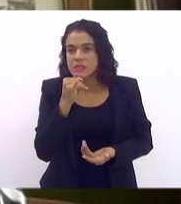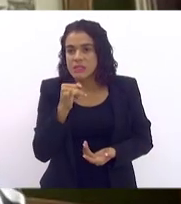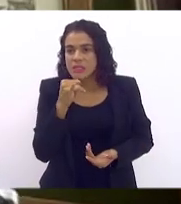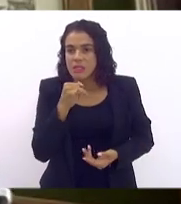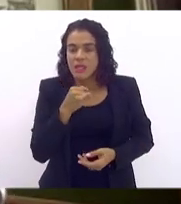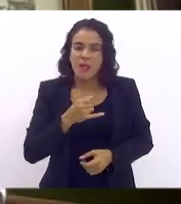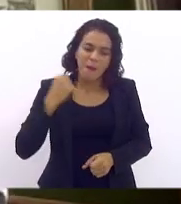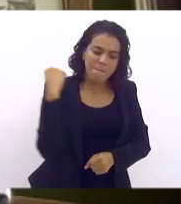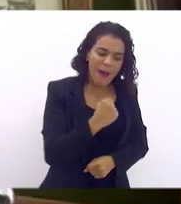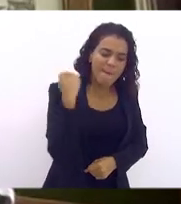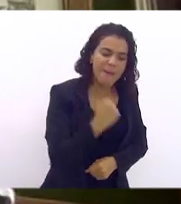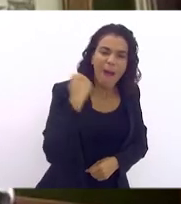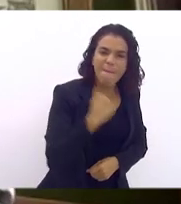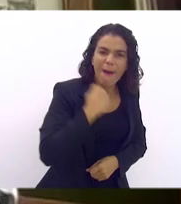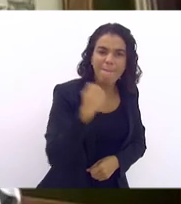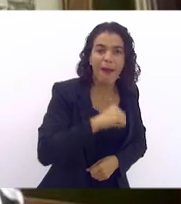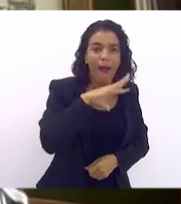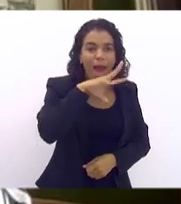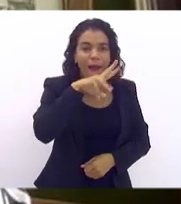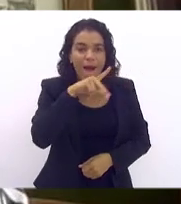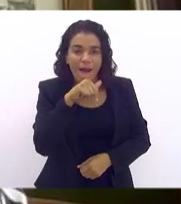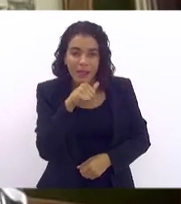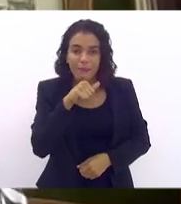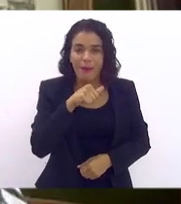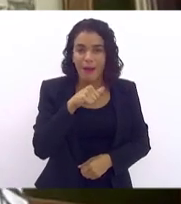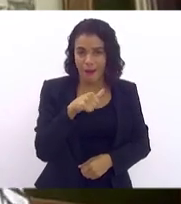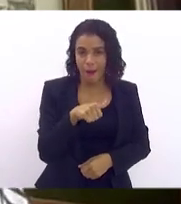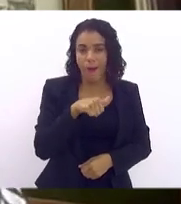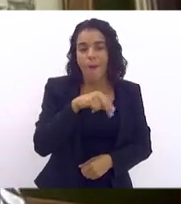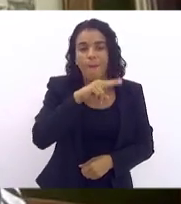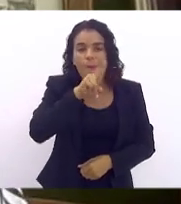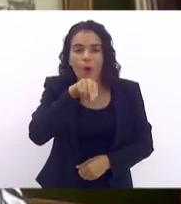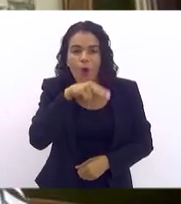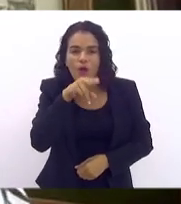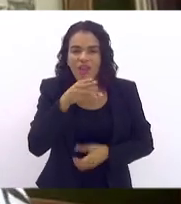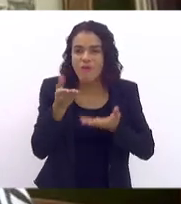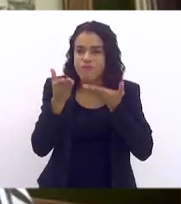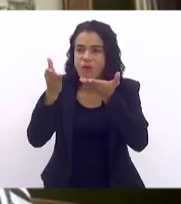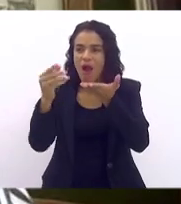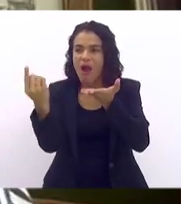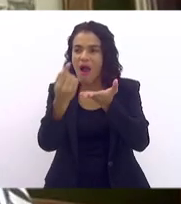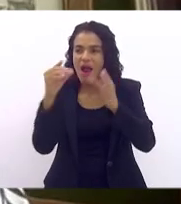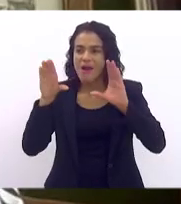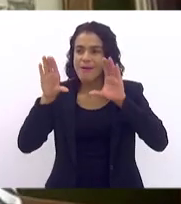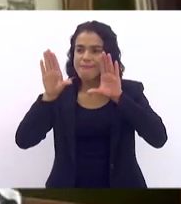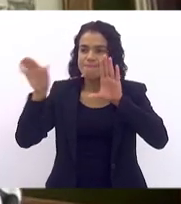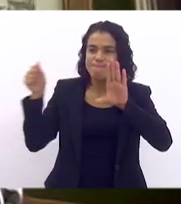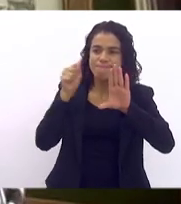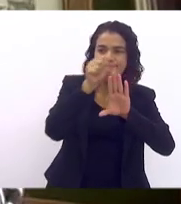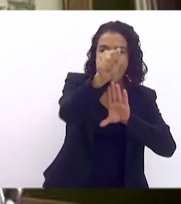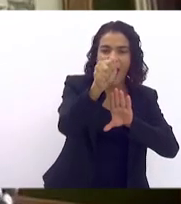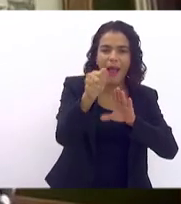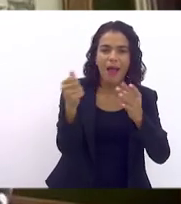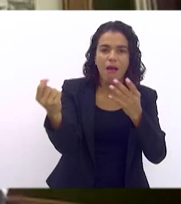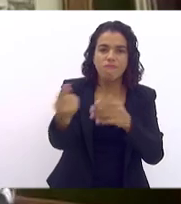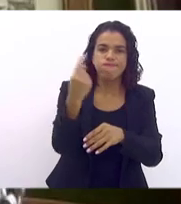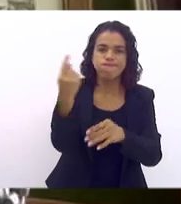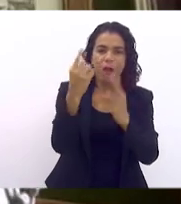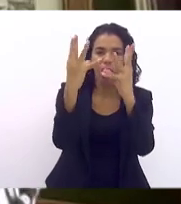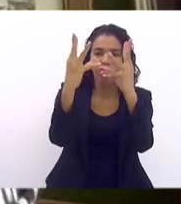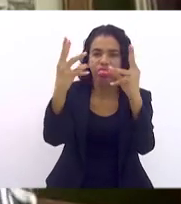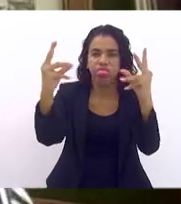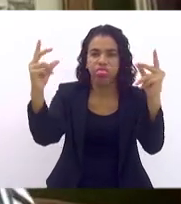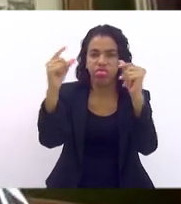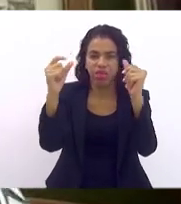matando animais, colocando porquinhos da Índia dentro de micro-ondas, gatos no congelador. Assim,